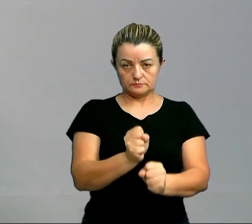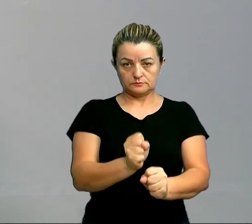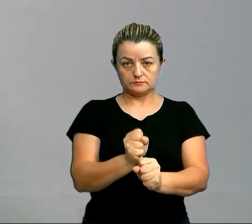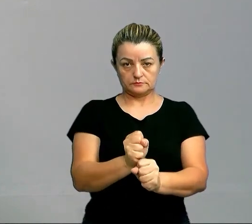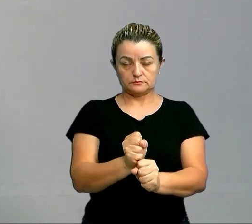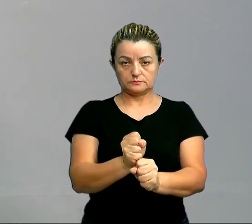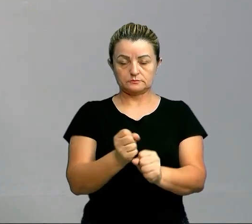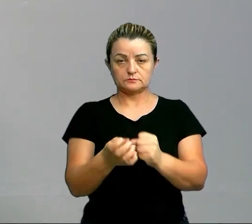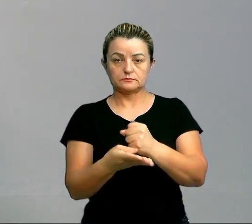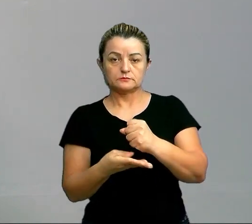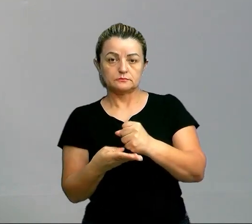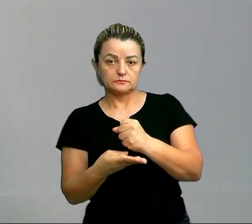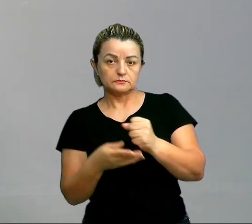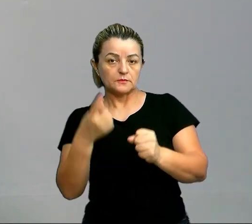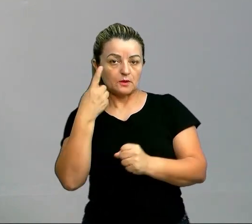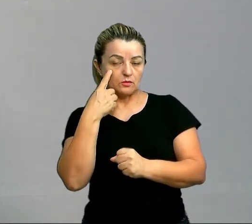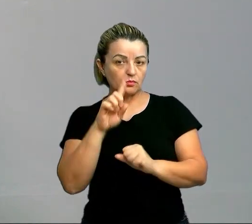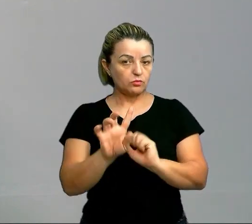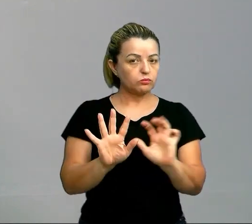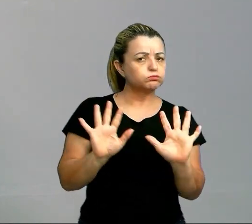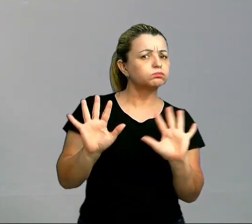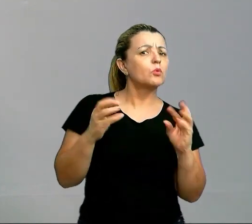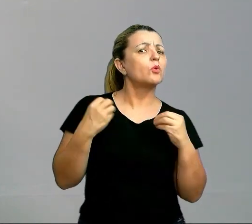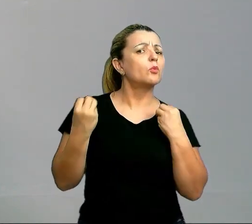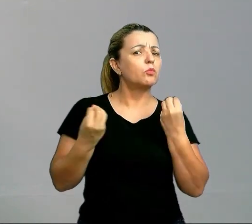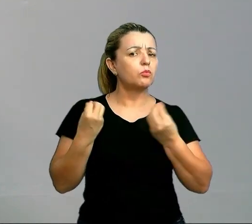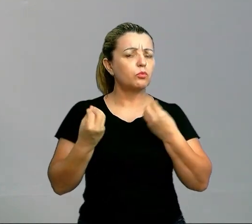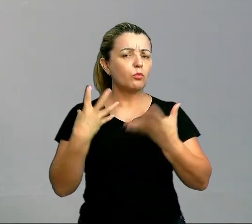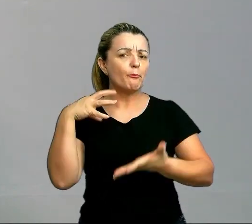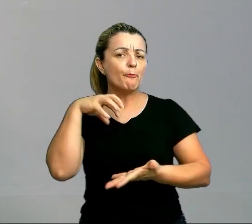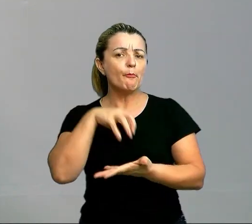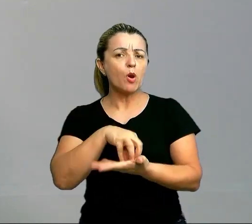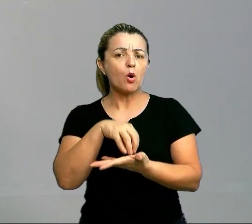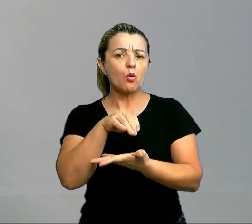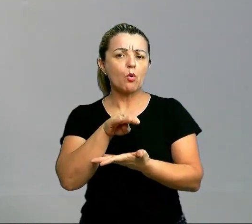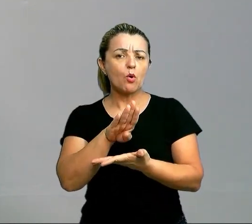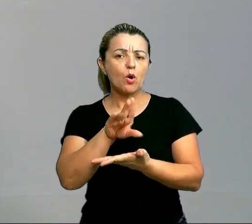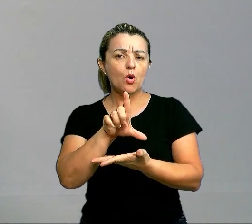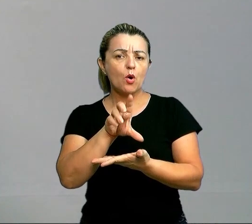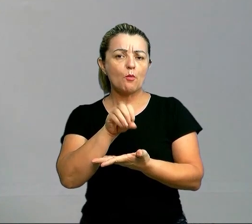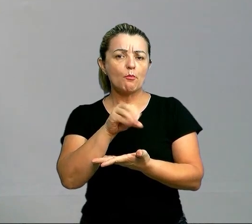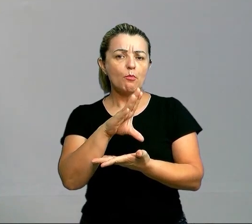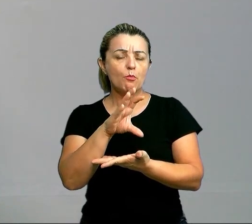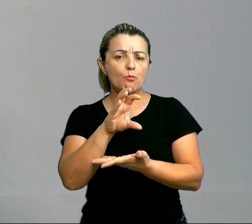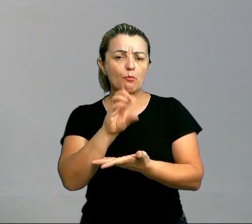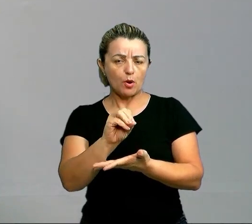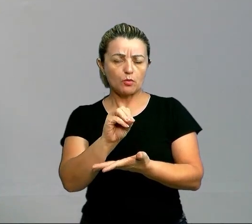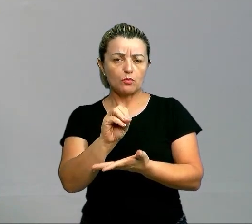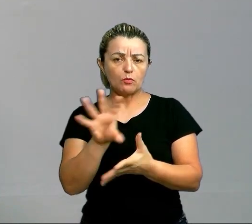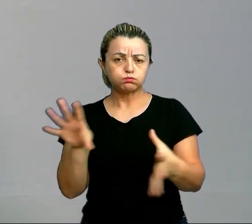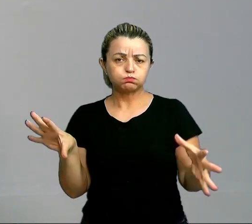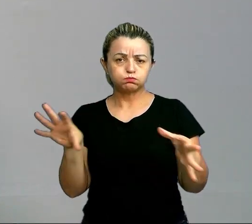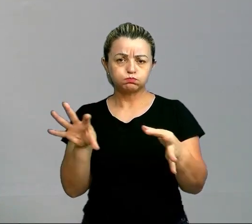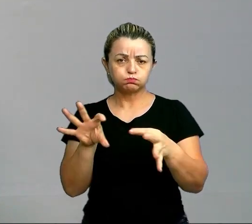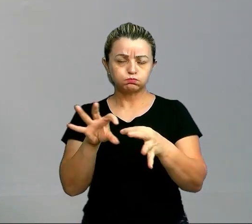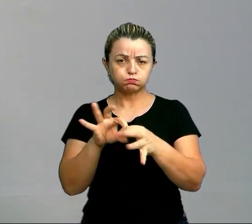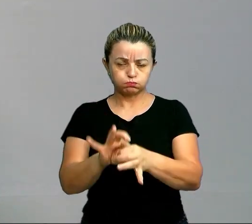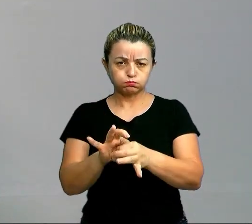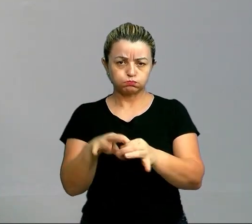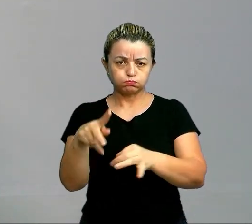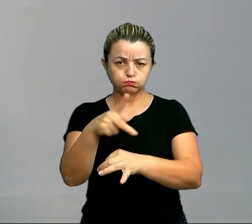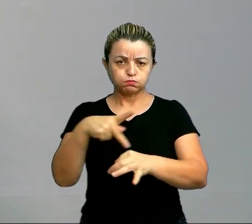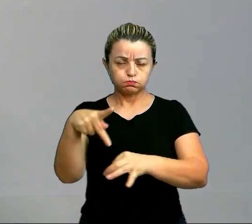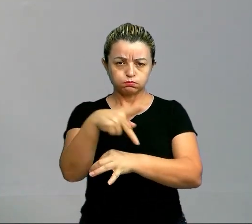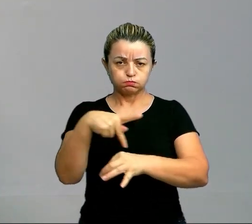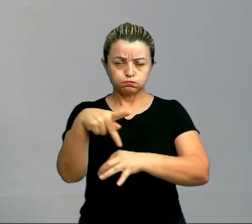Basicamente, como a gente pode definir um bloco econômico? É a junção de países, né? Países que se unem em busca